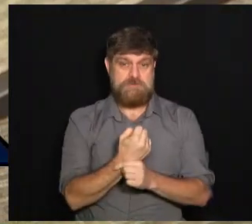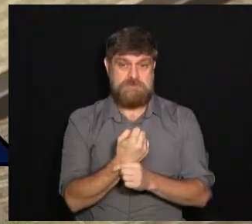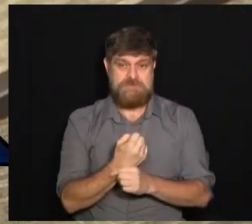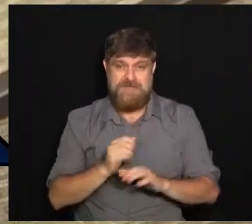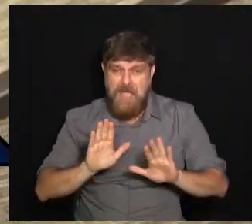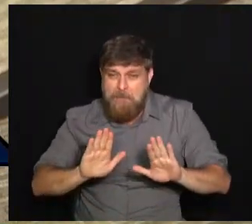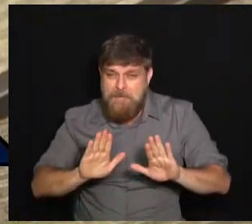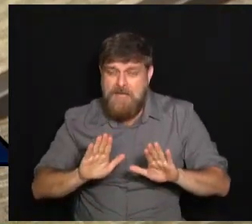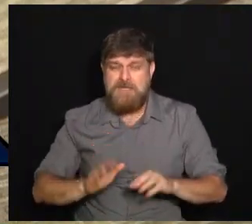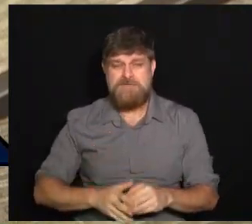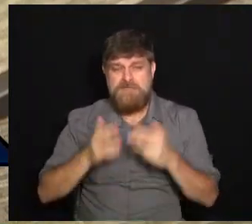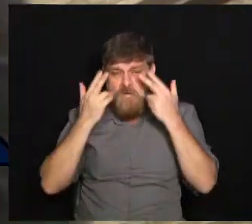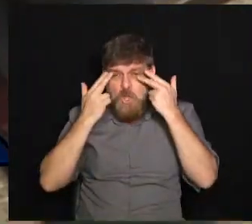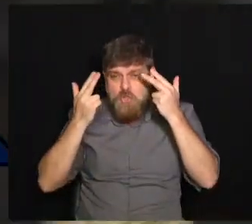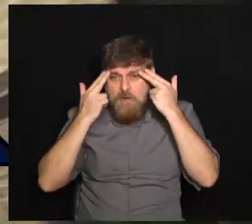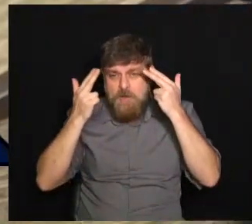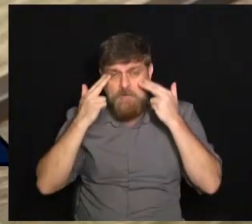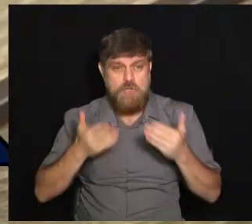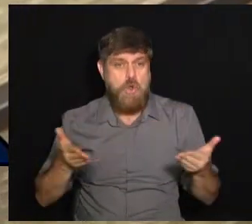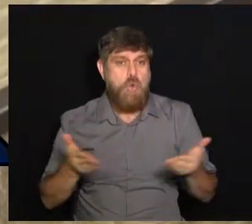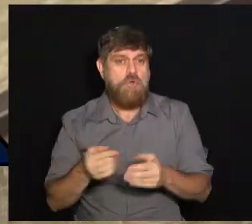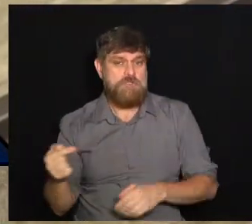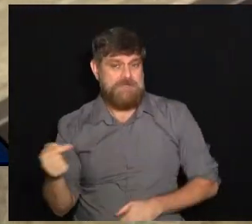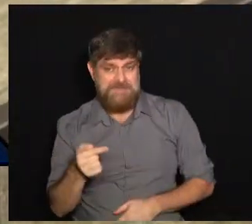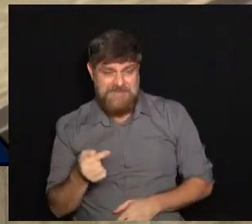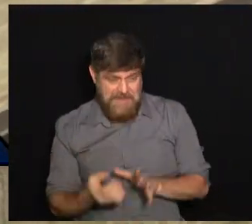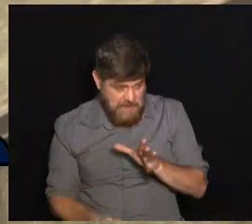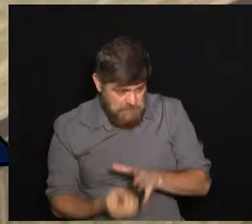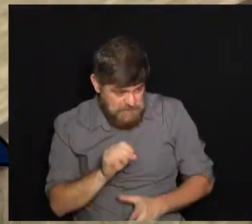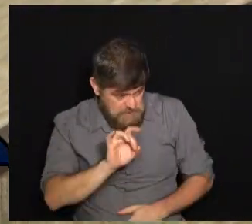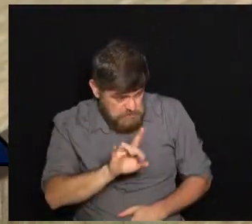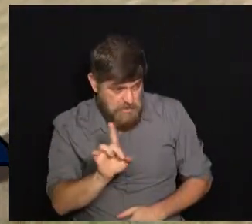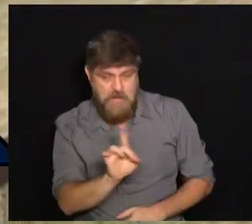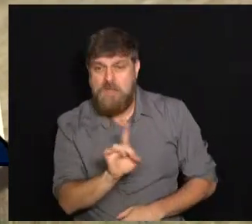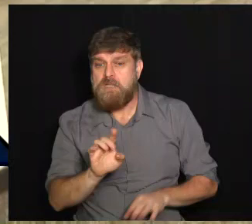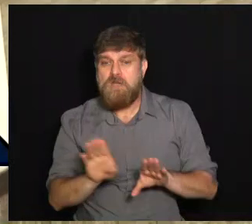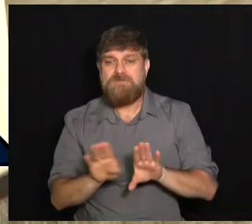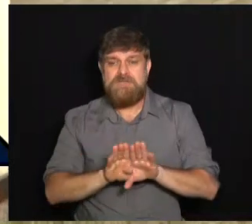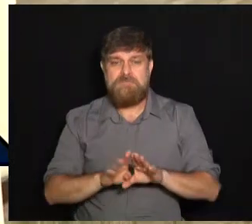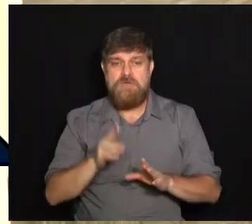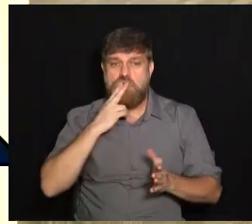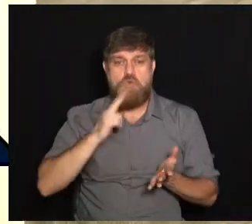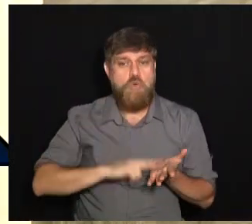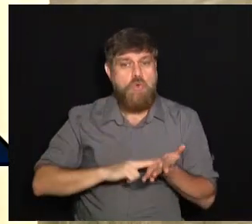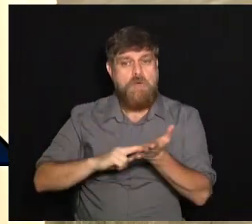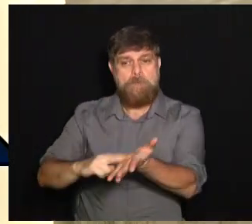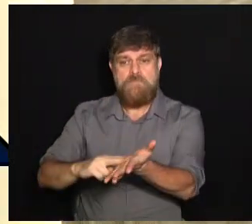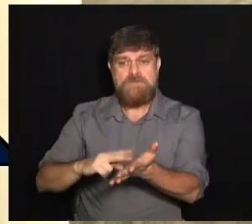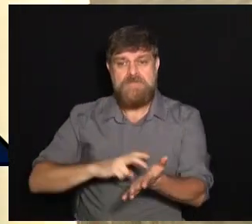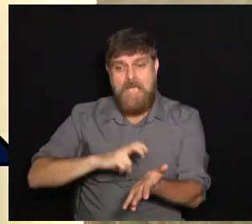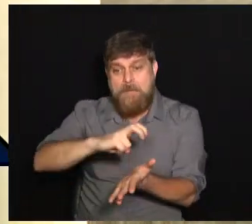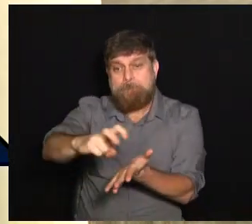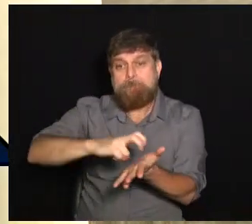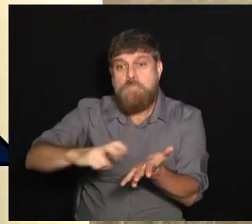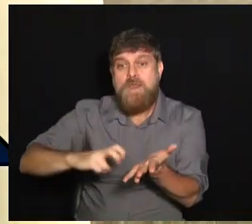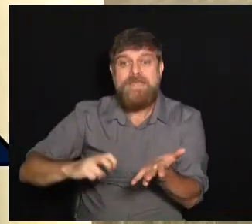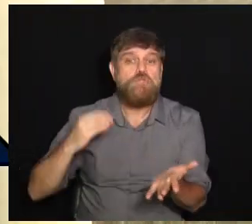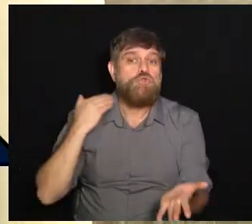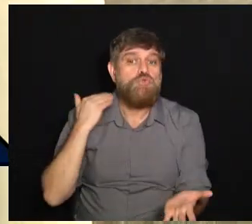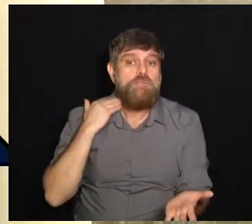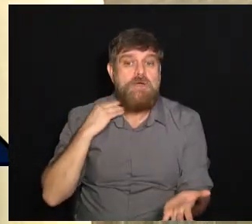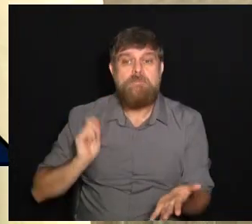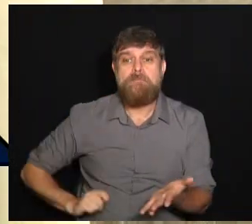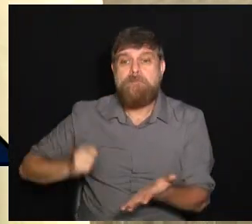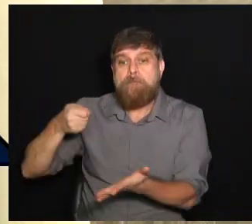E, normalmente, hoje não acontece só isso mais. Está acontecendo com correspondência comum, com boletos bancários,